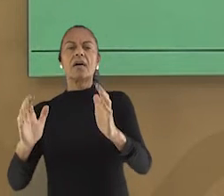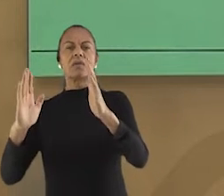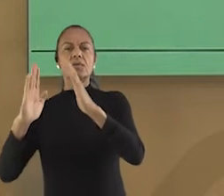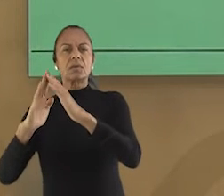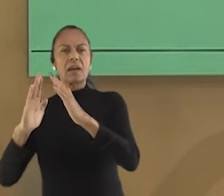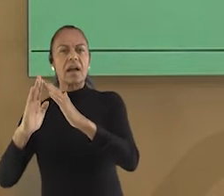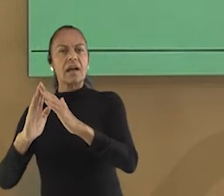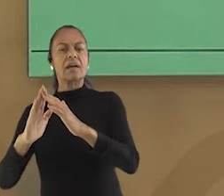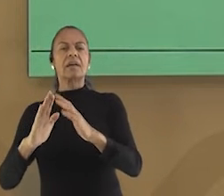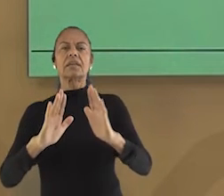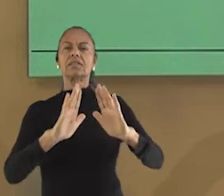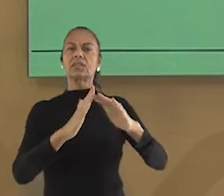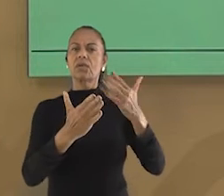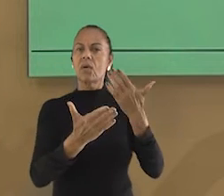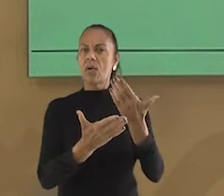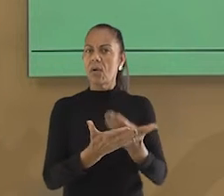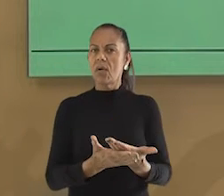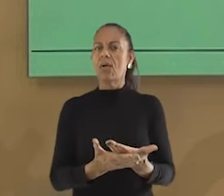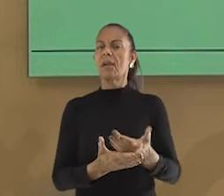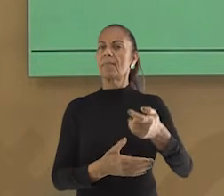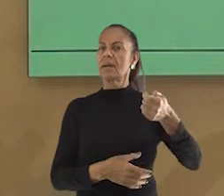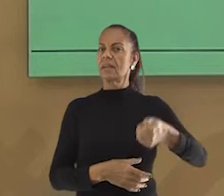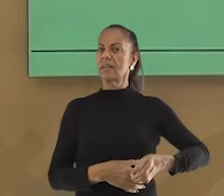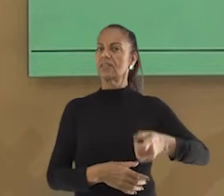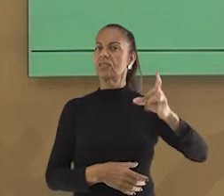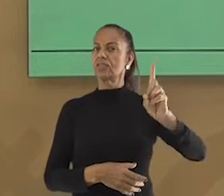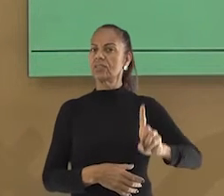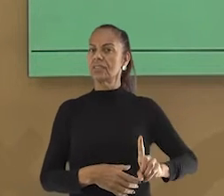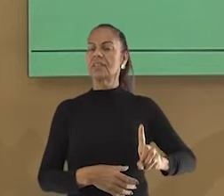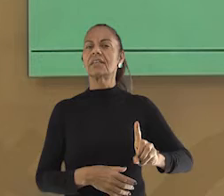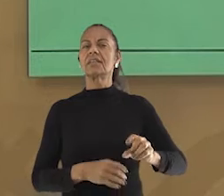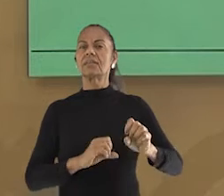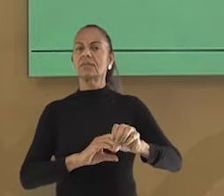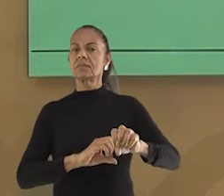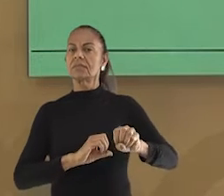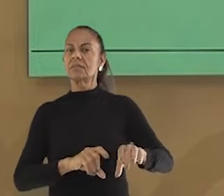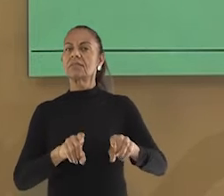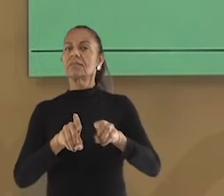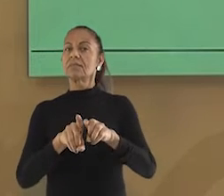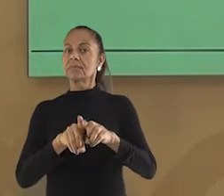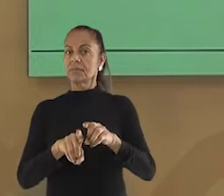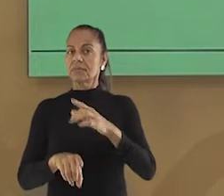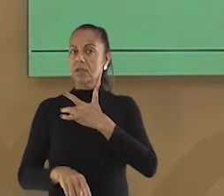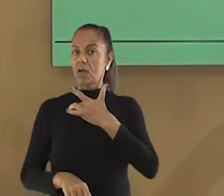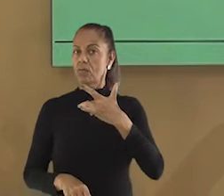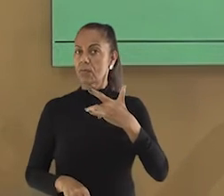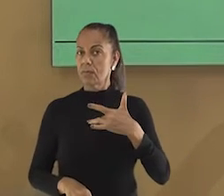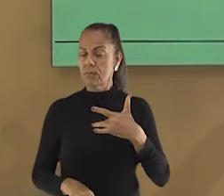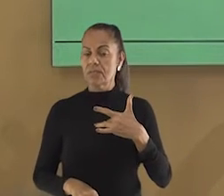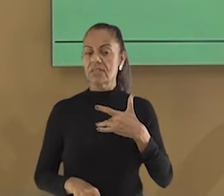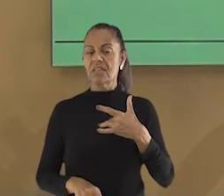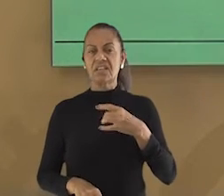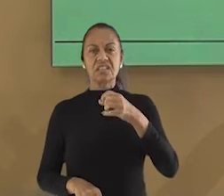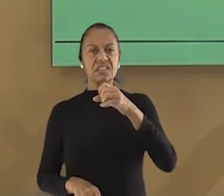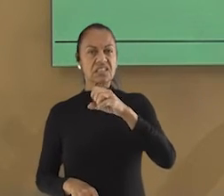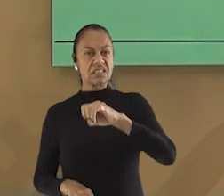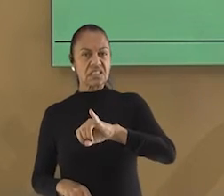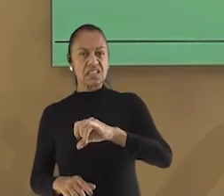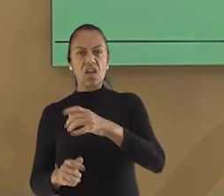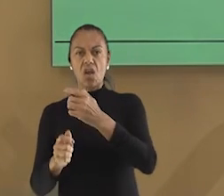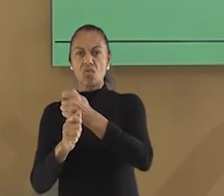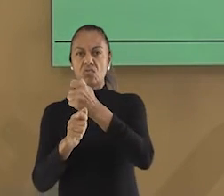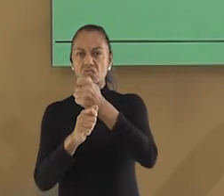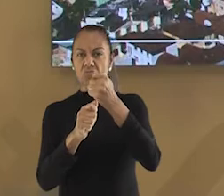morarem, escola e hospitais a fim de garantir o direito à educação, o direito à saúde. Quando não